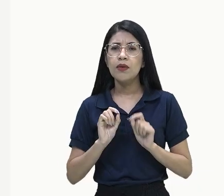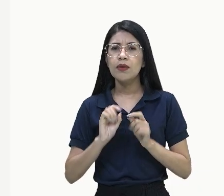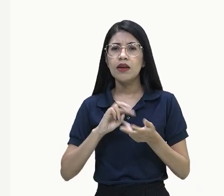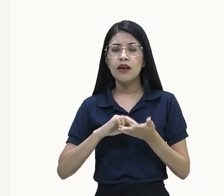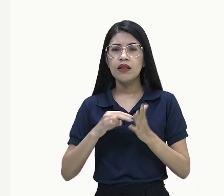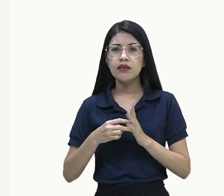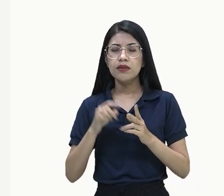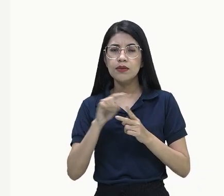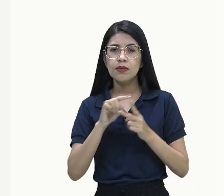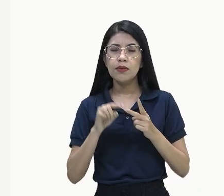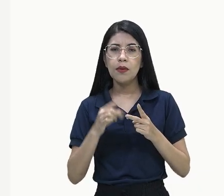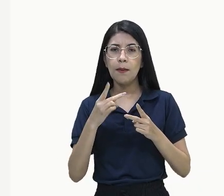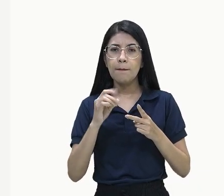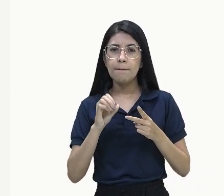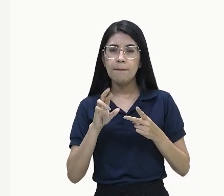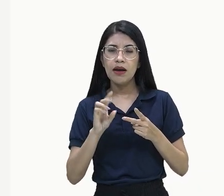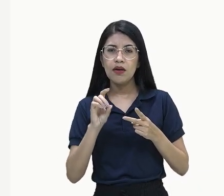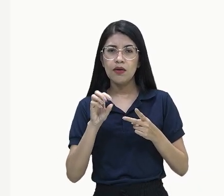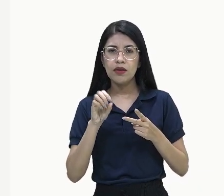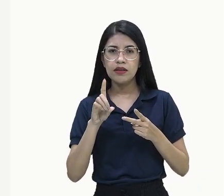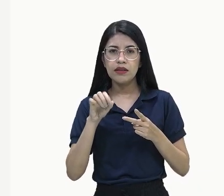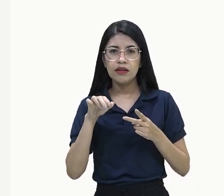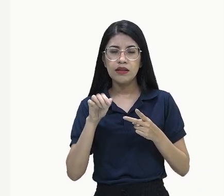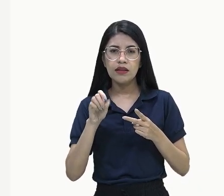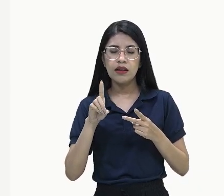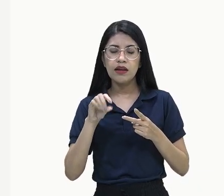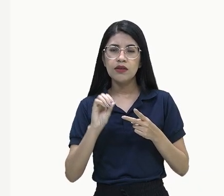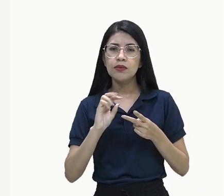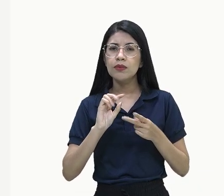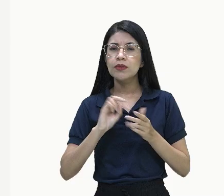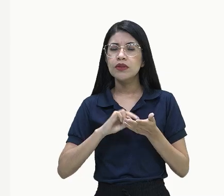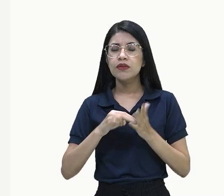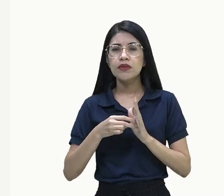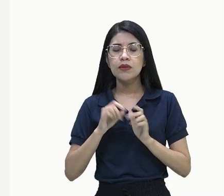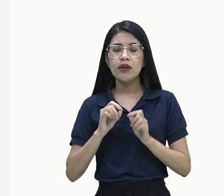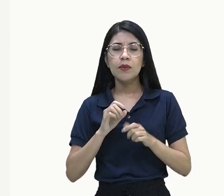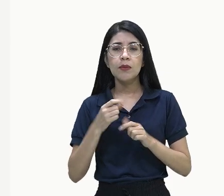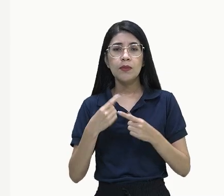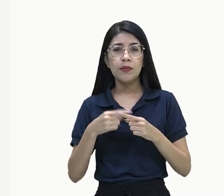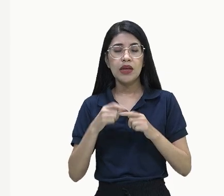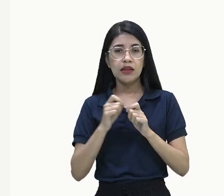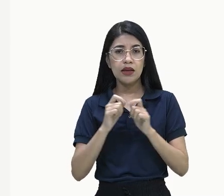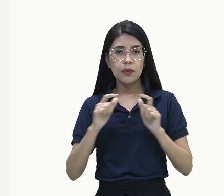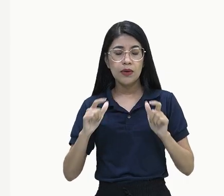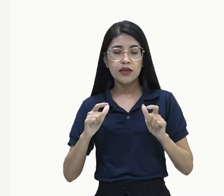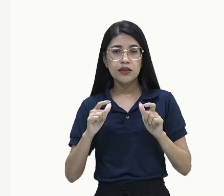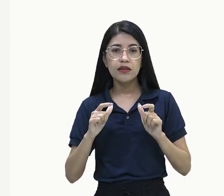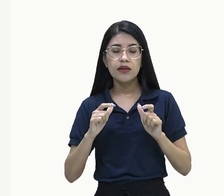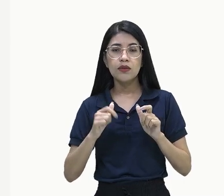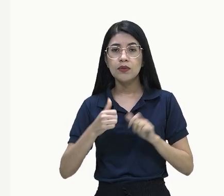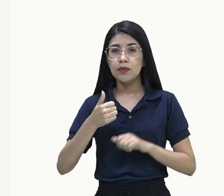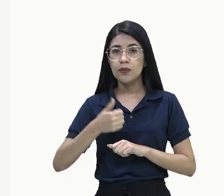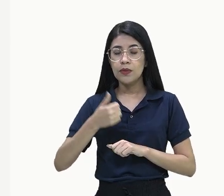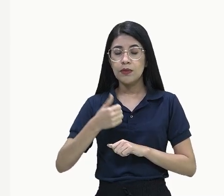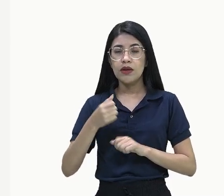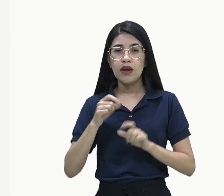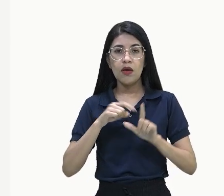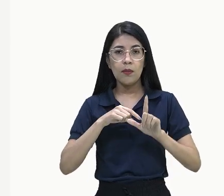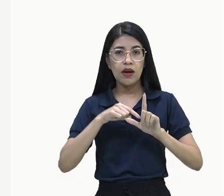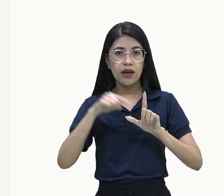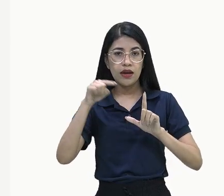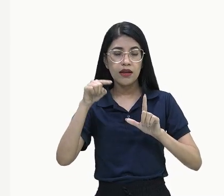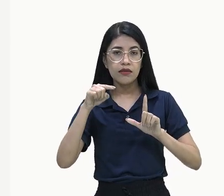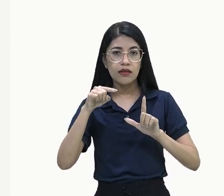com a solução da nossa equação, tá? Só para lembrar, o par ordenado é porque uma equação do primeiro grau, ela é uma reta e um